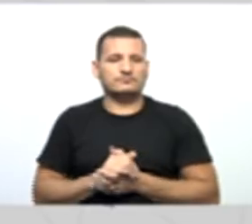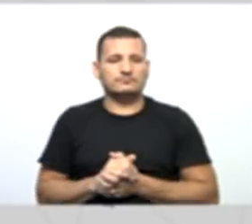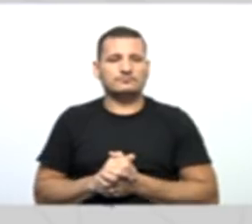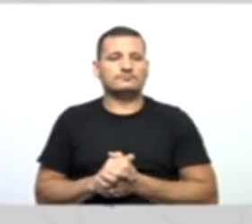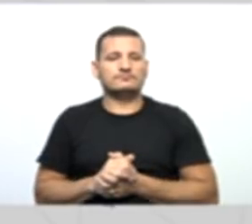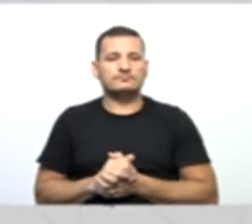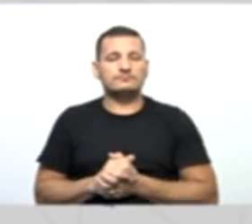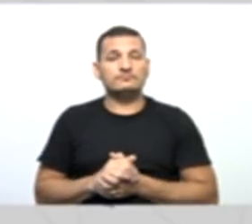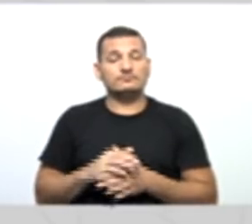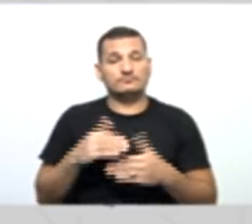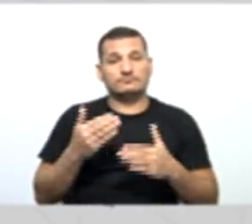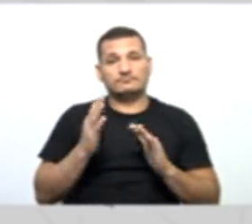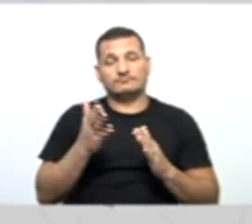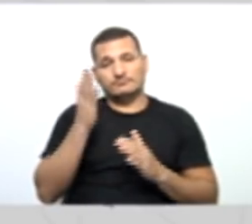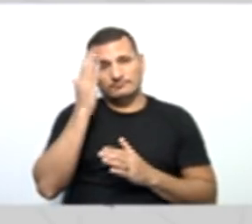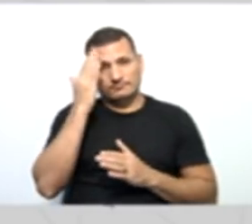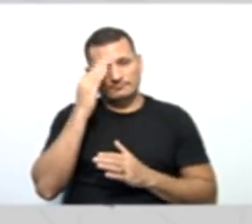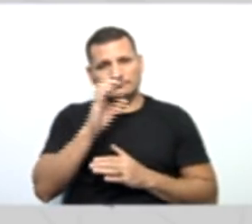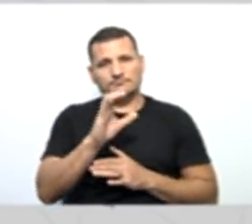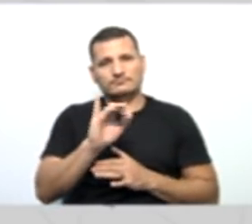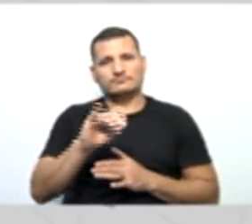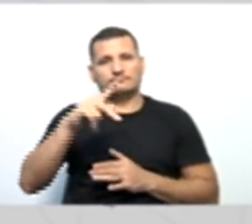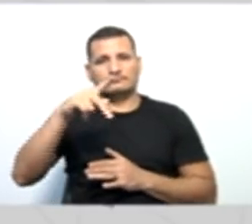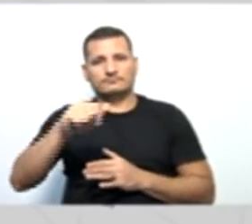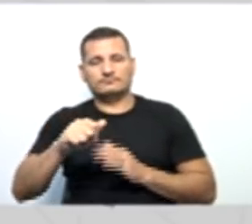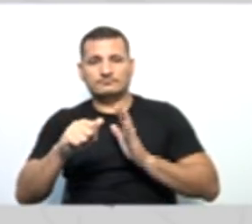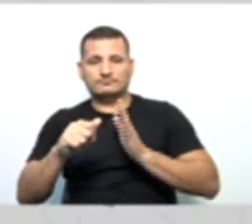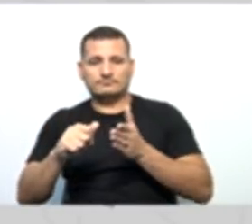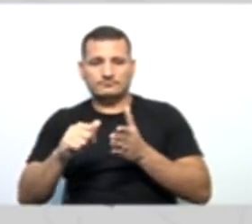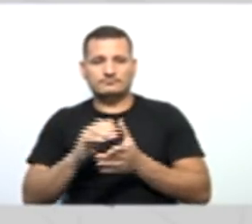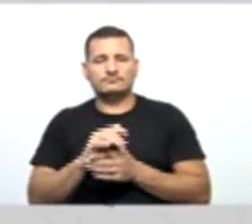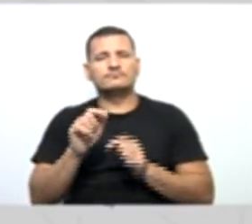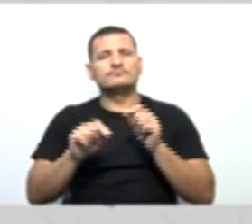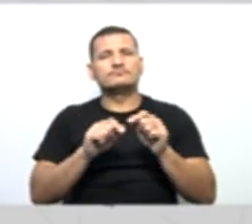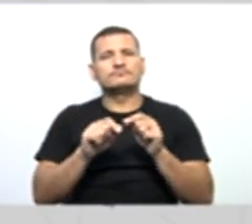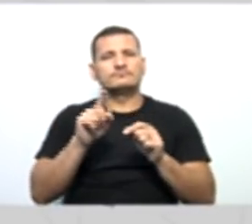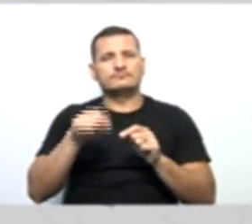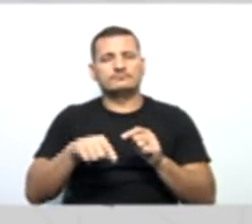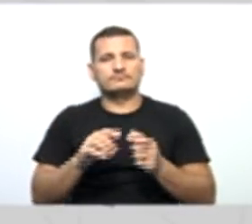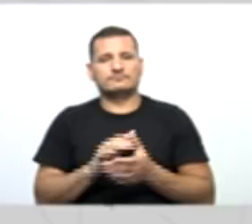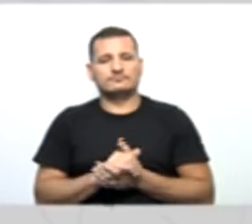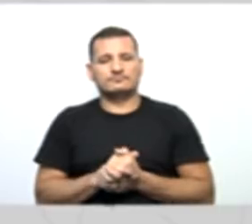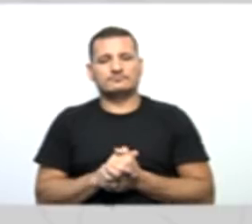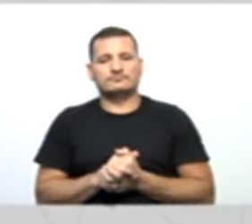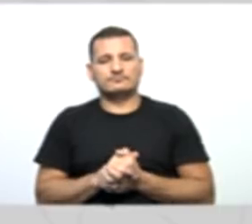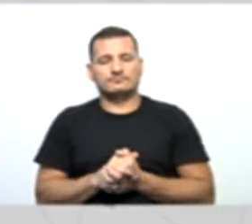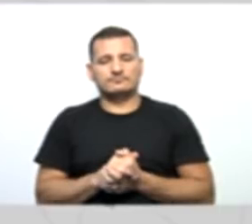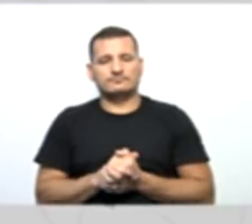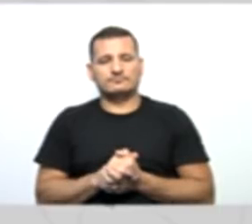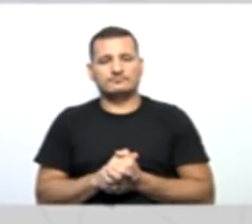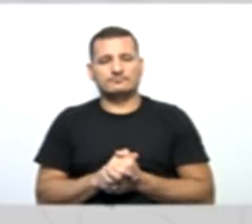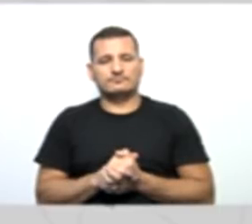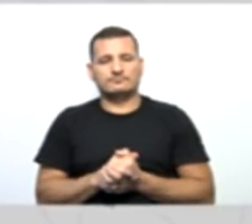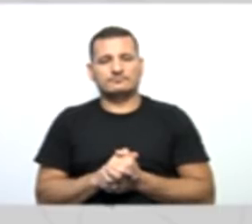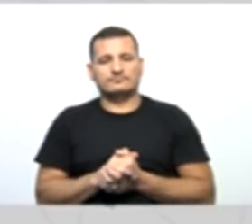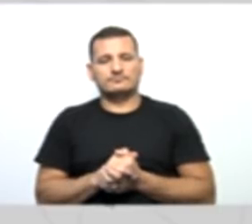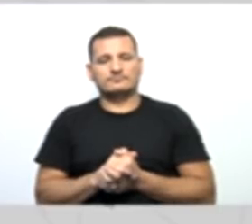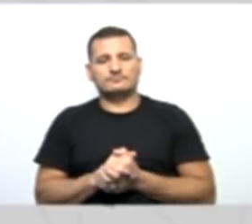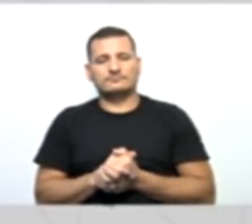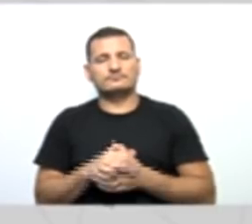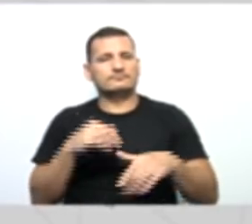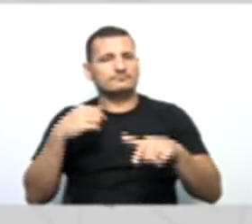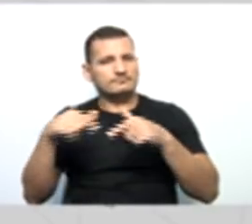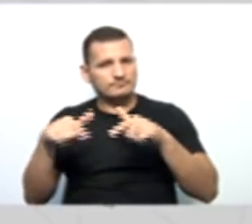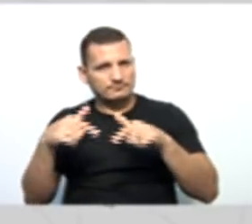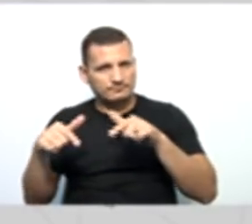Já sabemos então o que é a CIPA, não é? A CIPA serve para combinar então para combinar o trabalho com